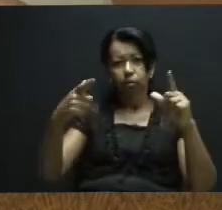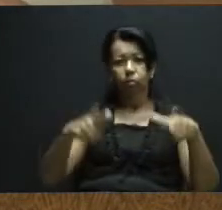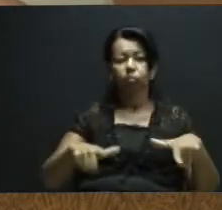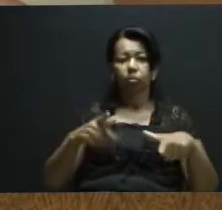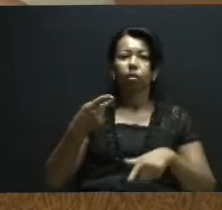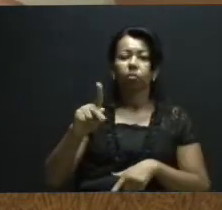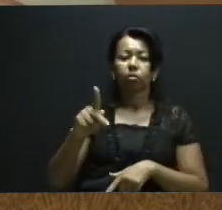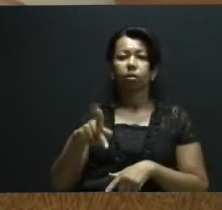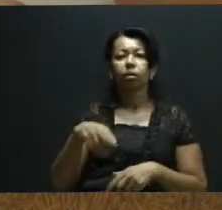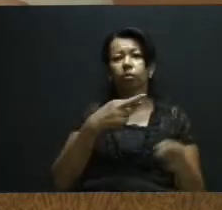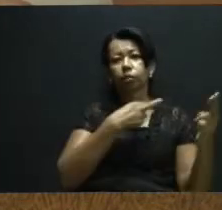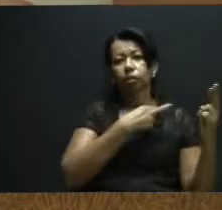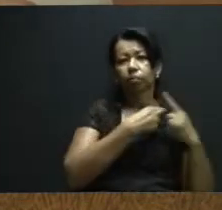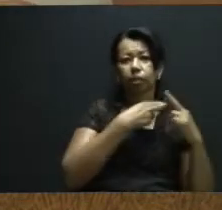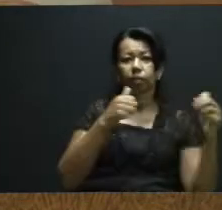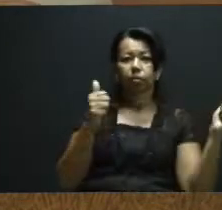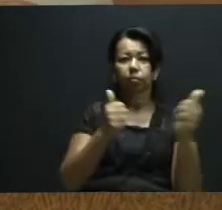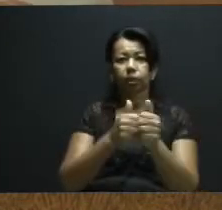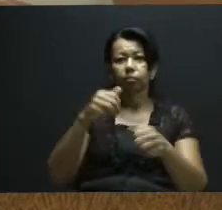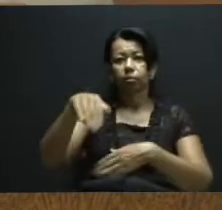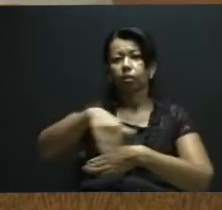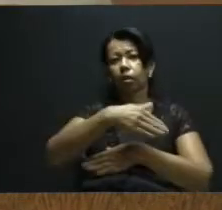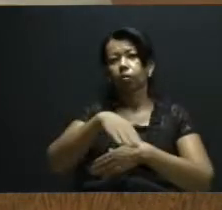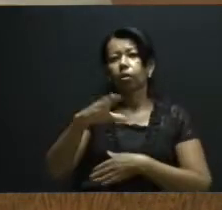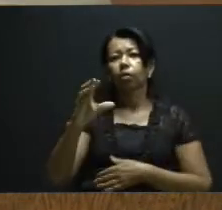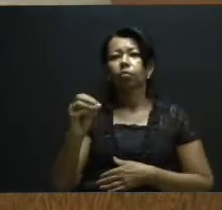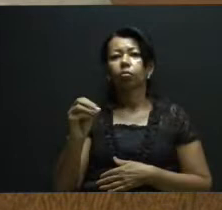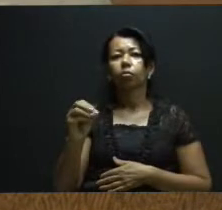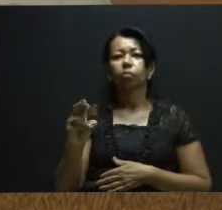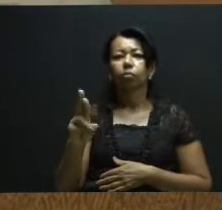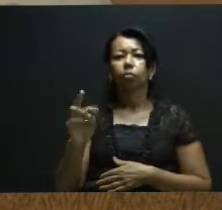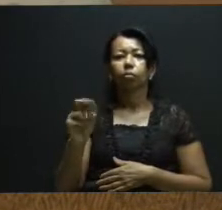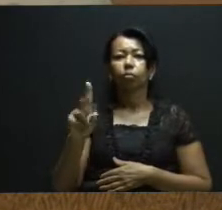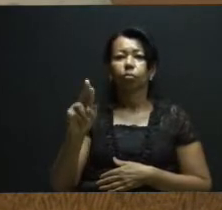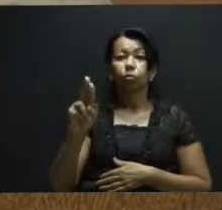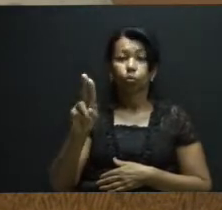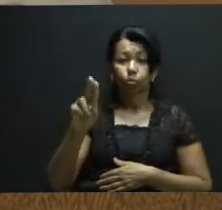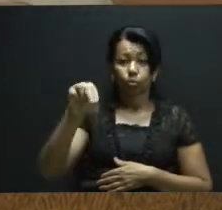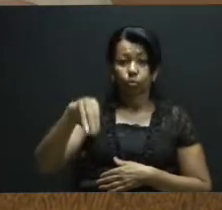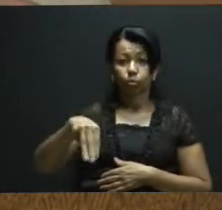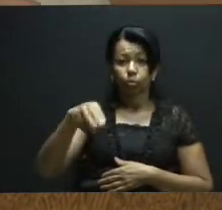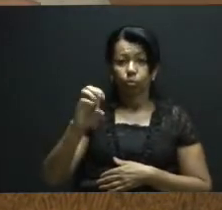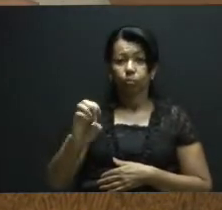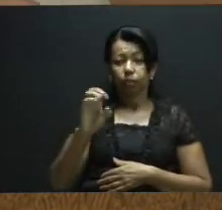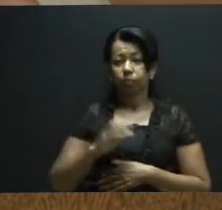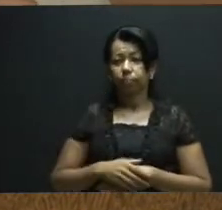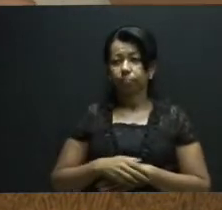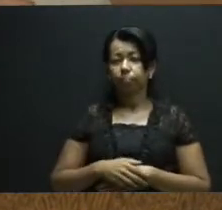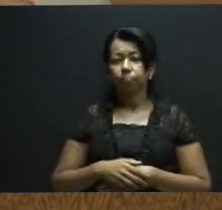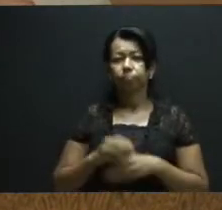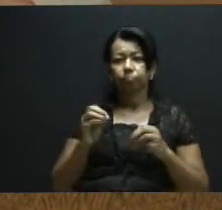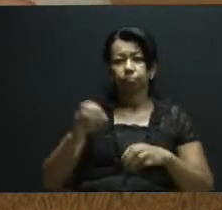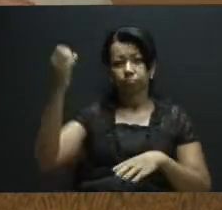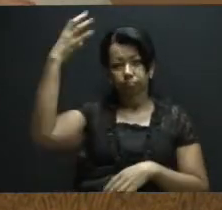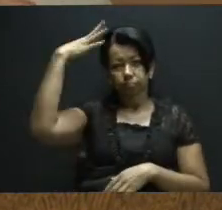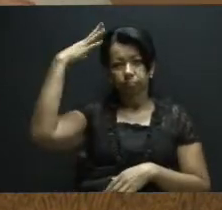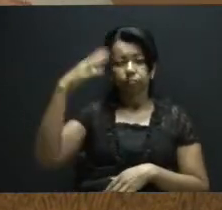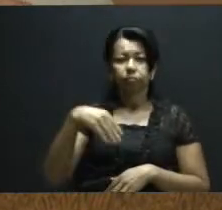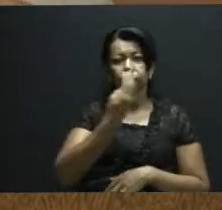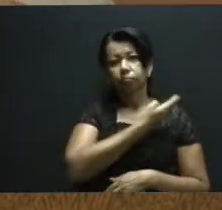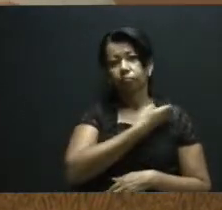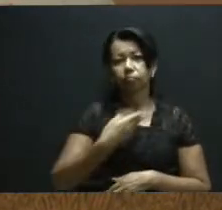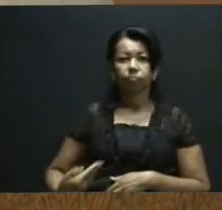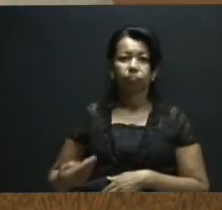nas proximidades da rua do curtume também se implantar iluminação pública